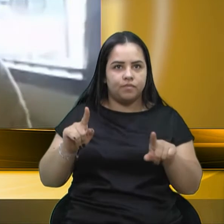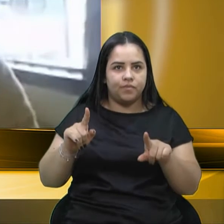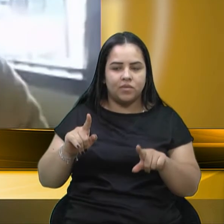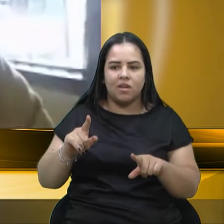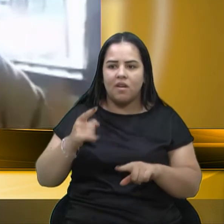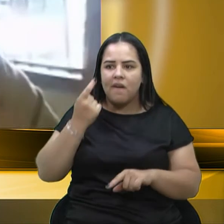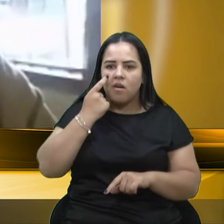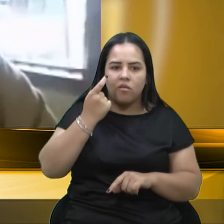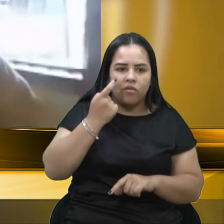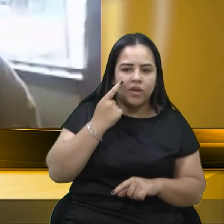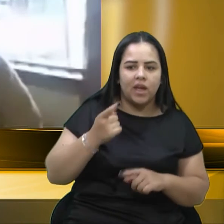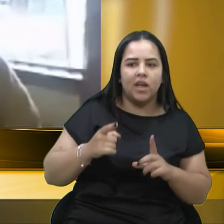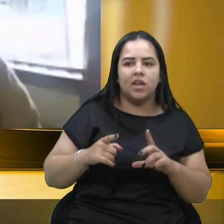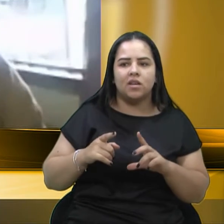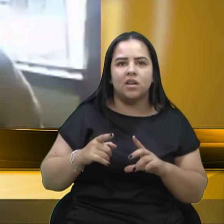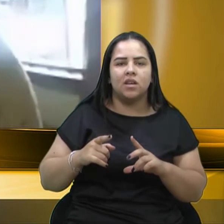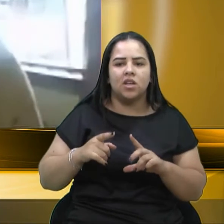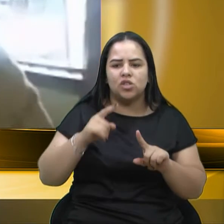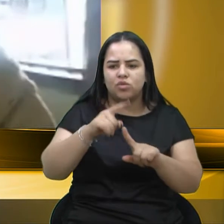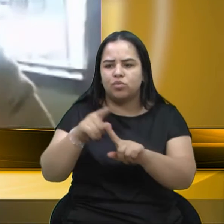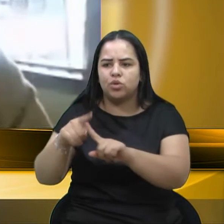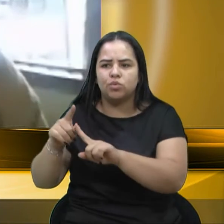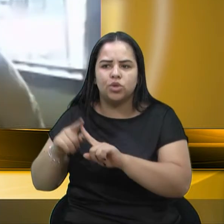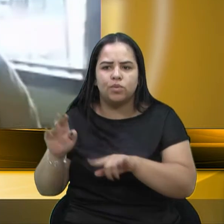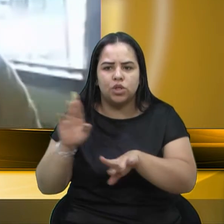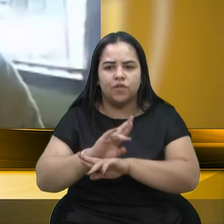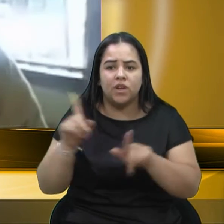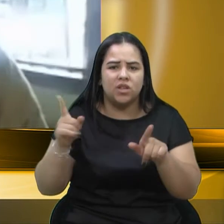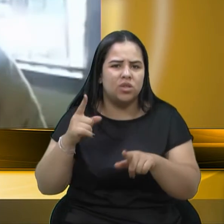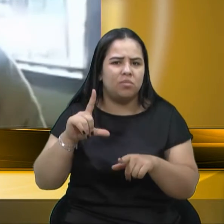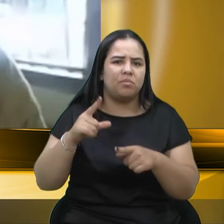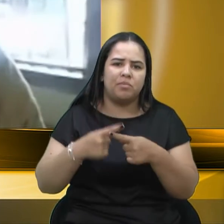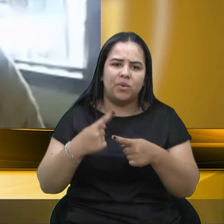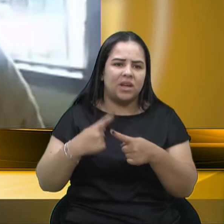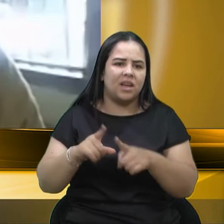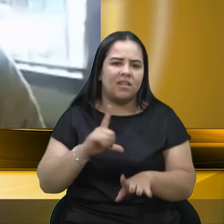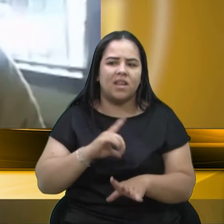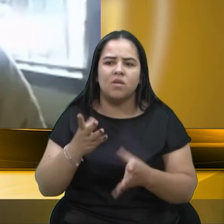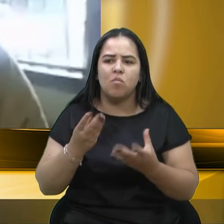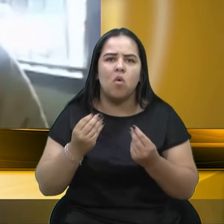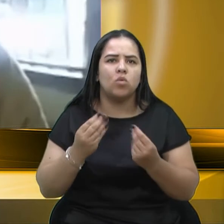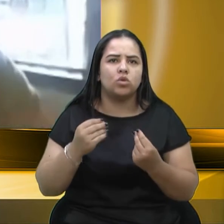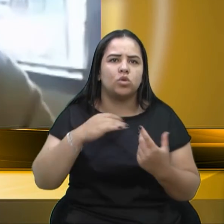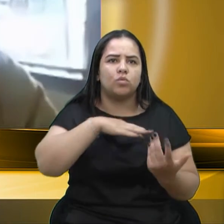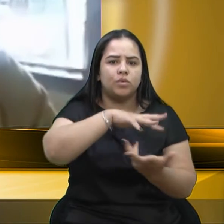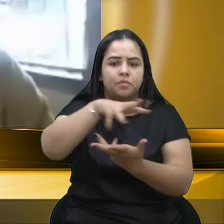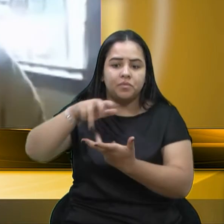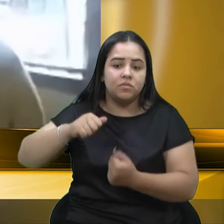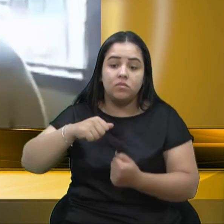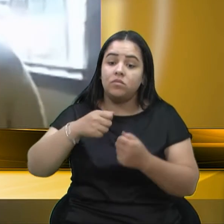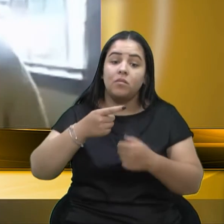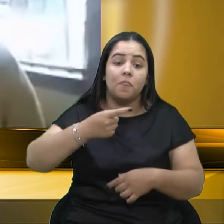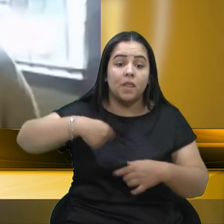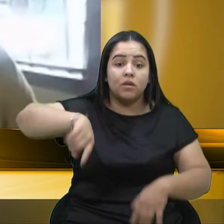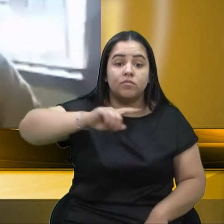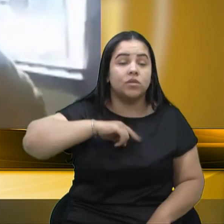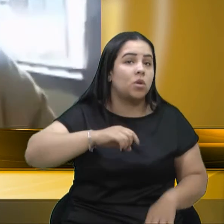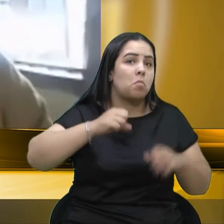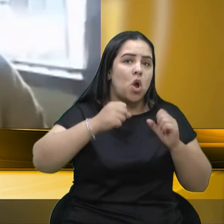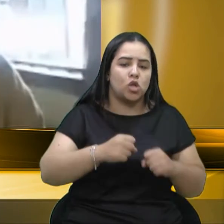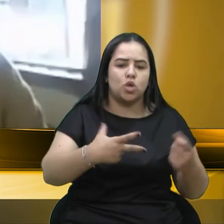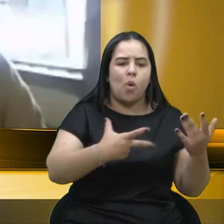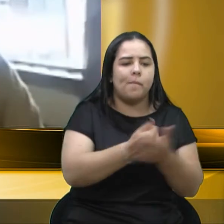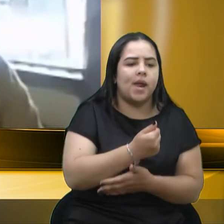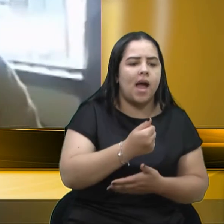articular vários tipos de vacina, porque tem várias já hoje no mundo, né? A gente poderia ir buscando comprar uma quantidade